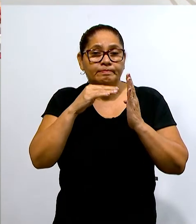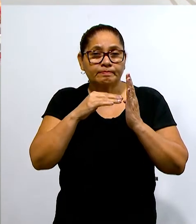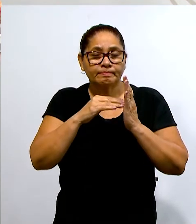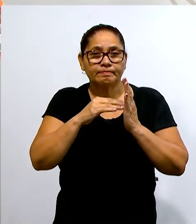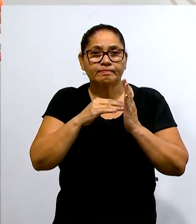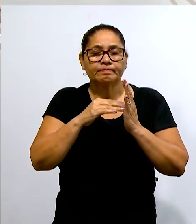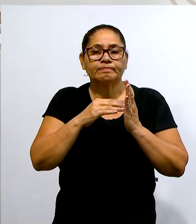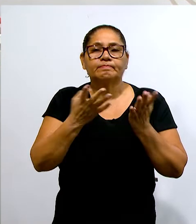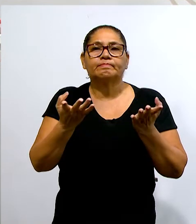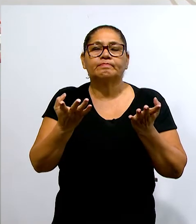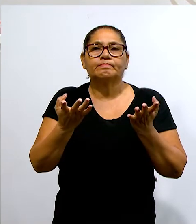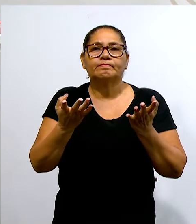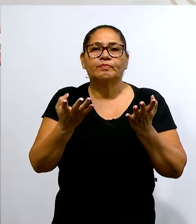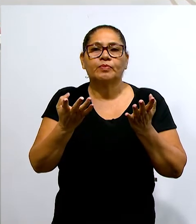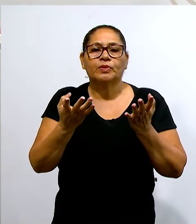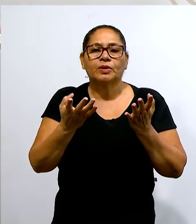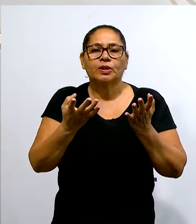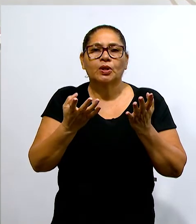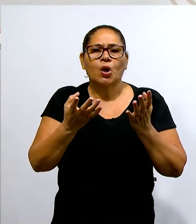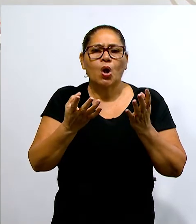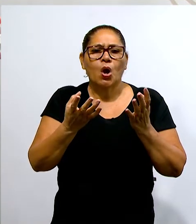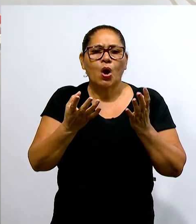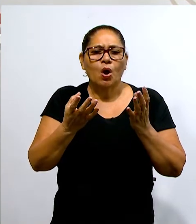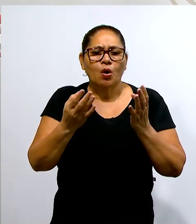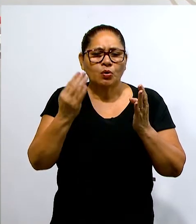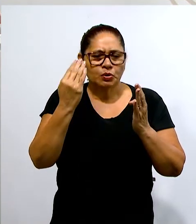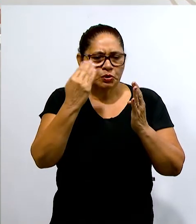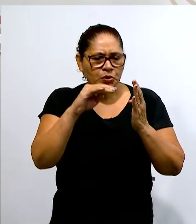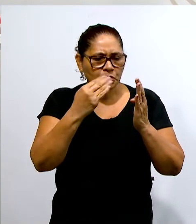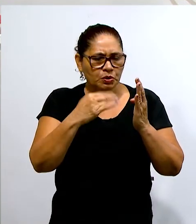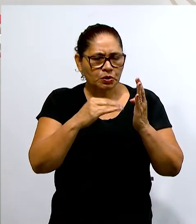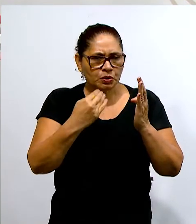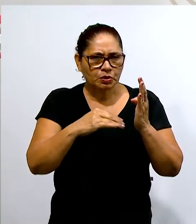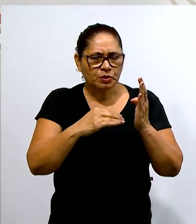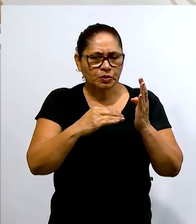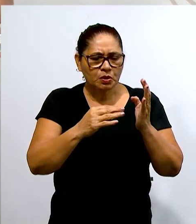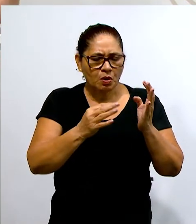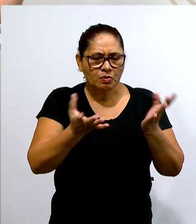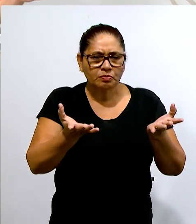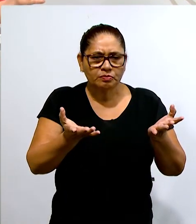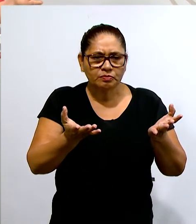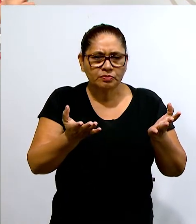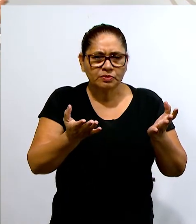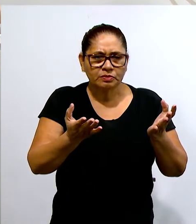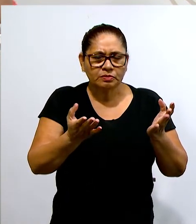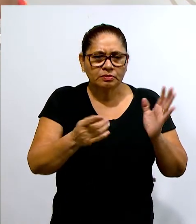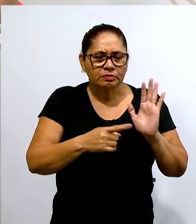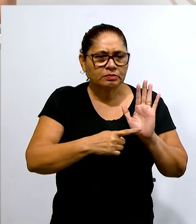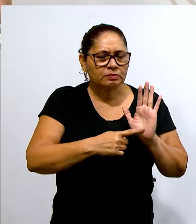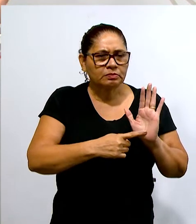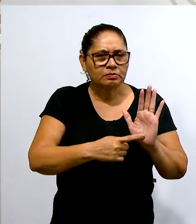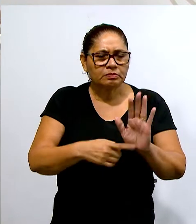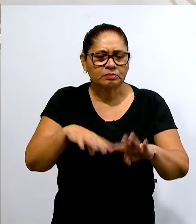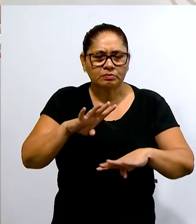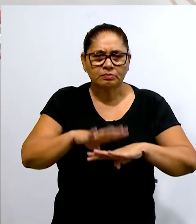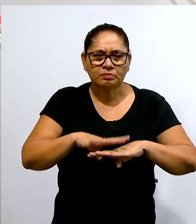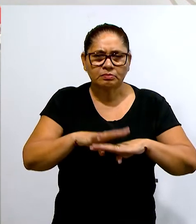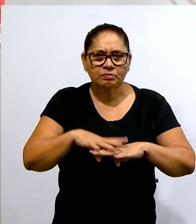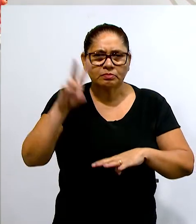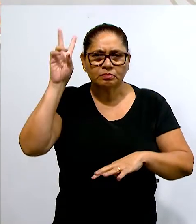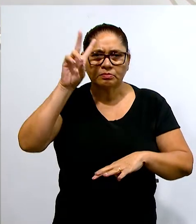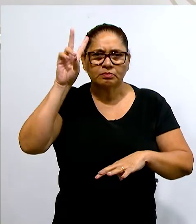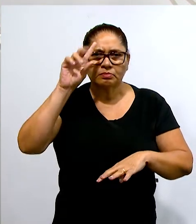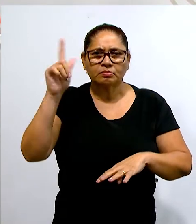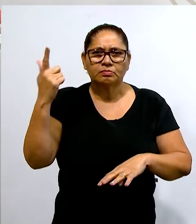ou seja, métodos que colocam os conteúdos não numa posição de destaque da matemática, da história,